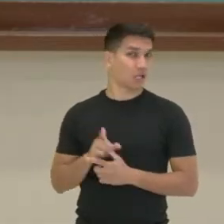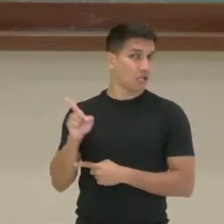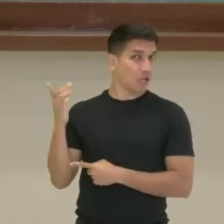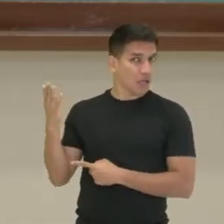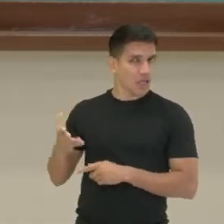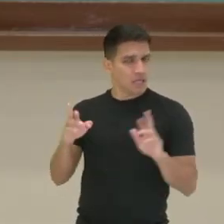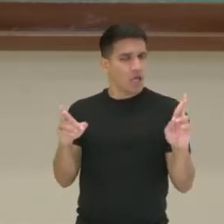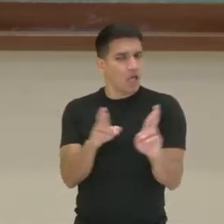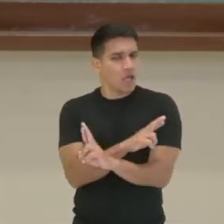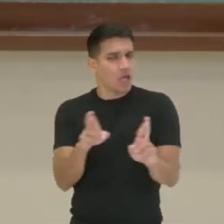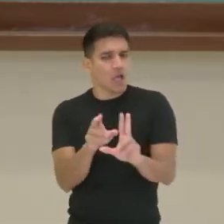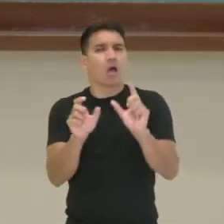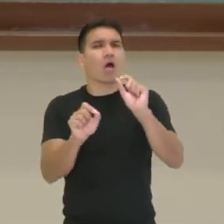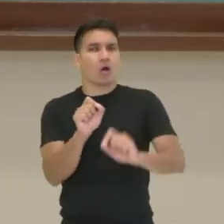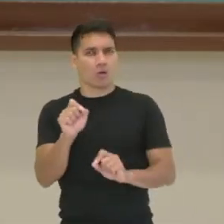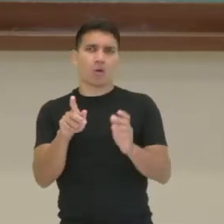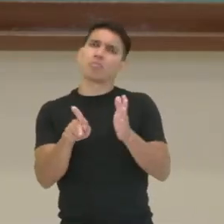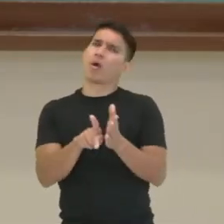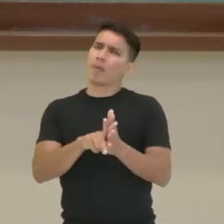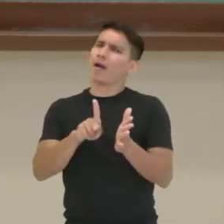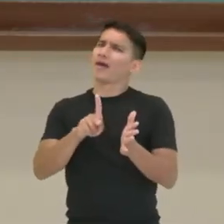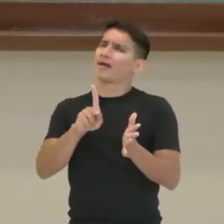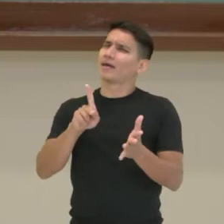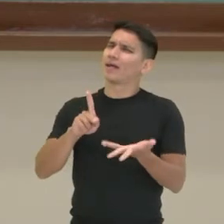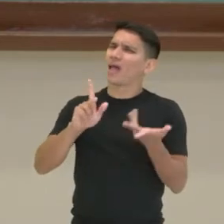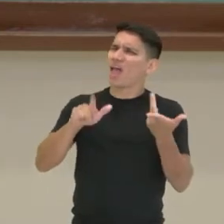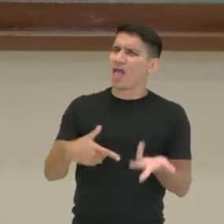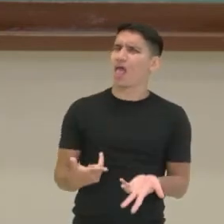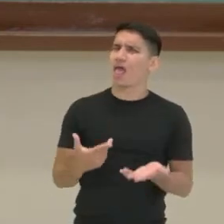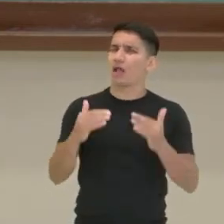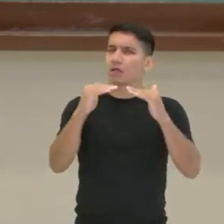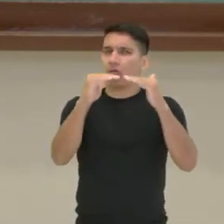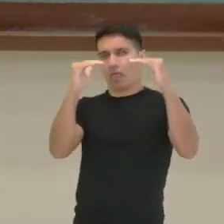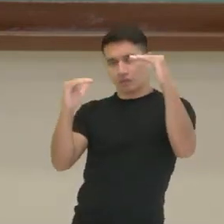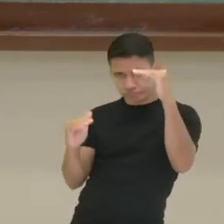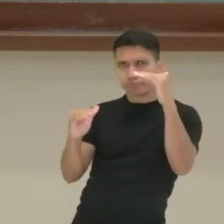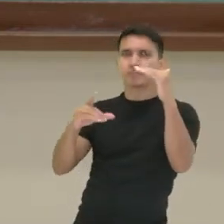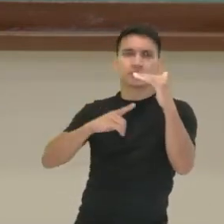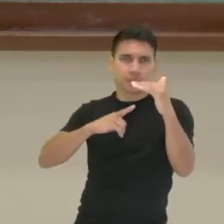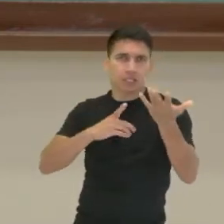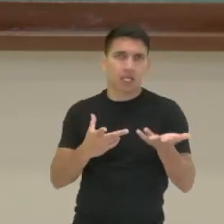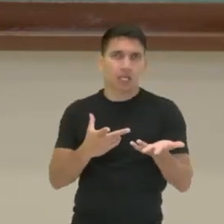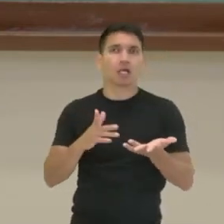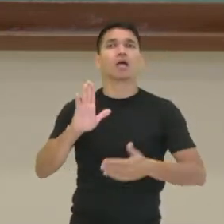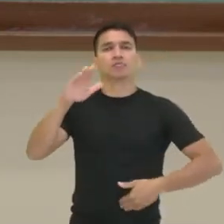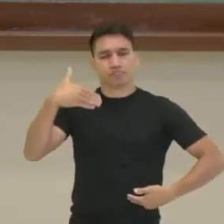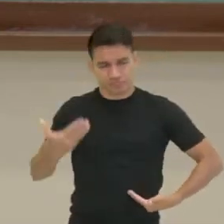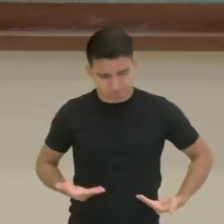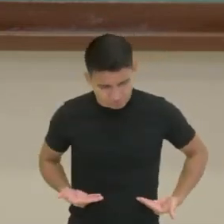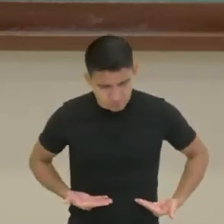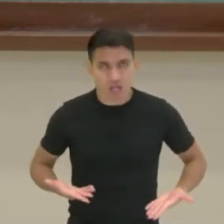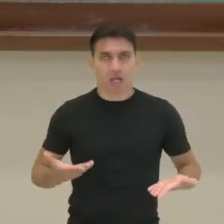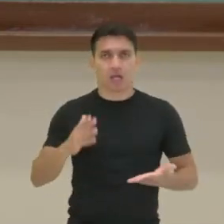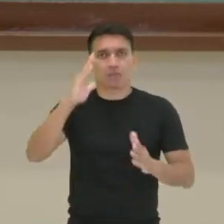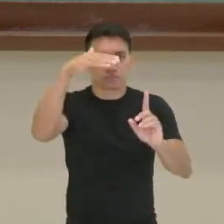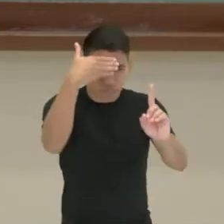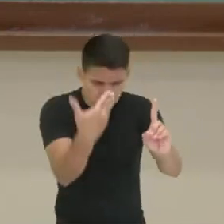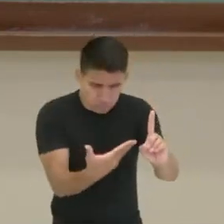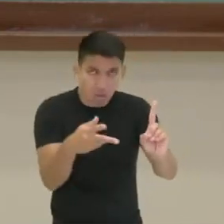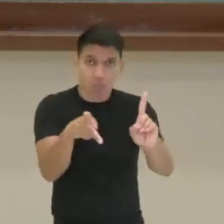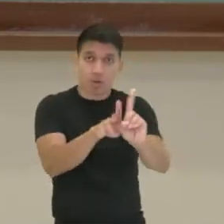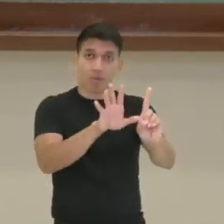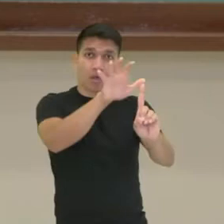Essa relação que nós temos ali realmente é uma relação de subordinação, né? O servo está subordinado